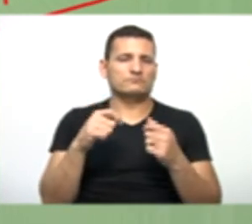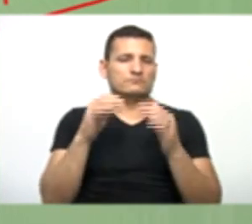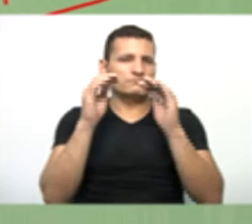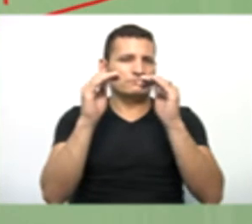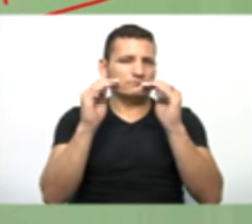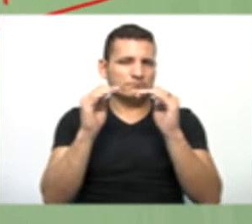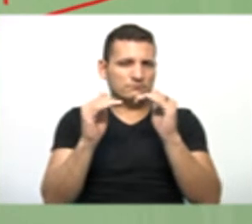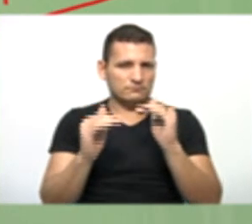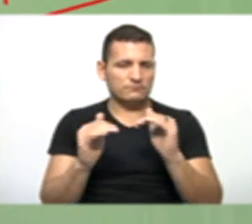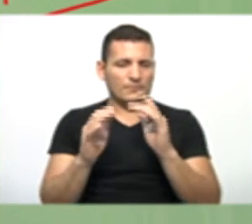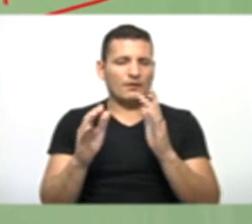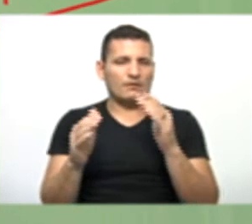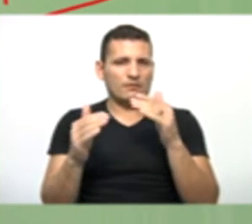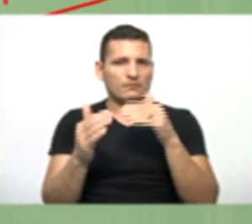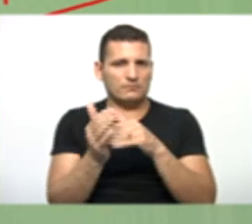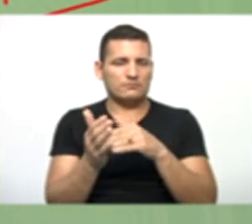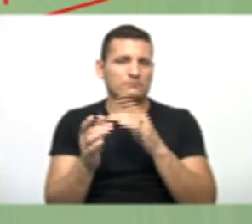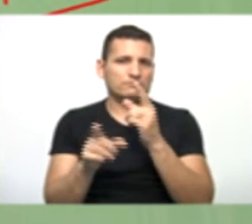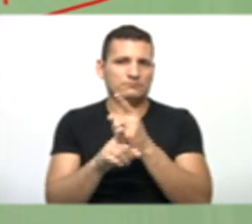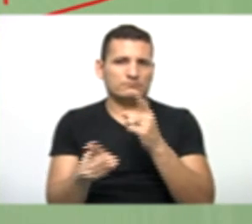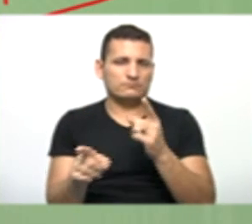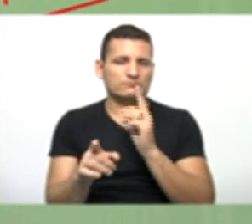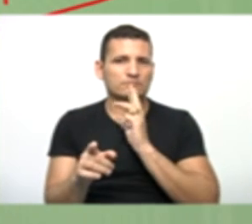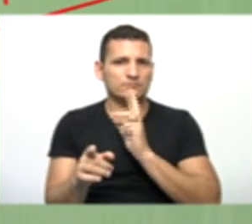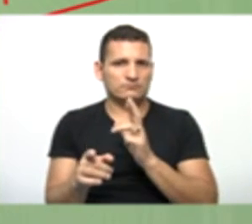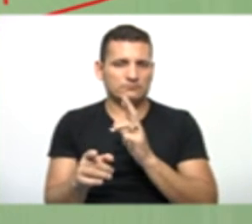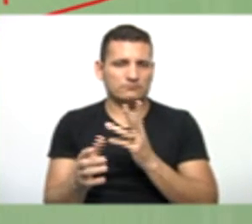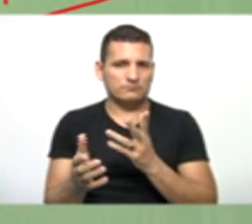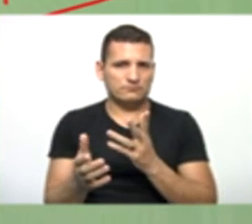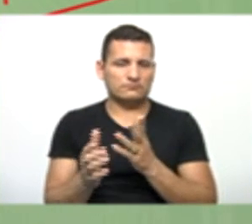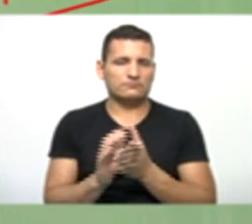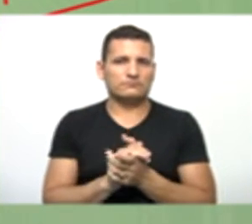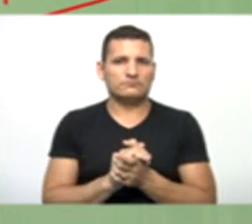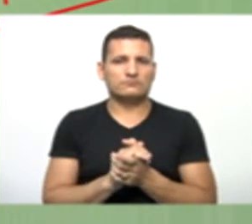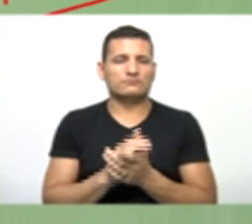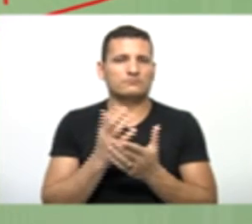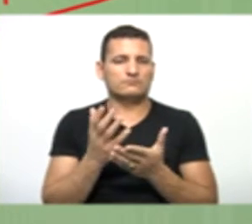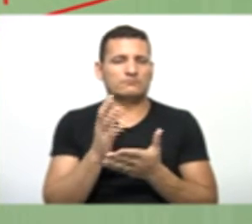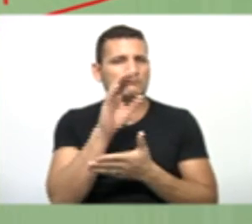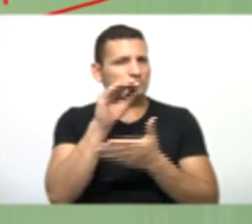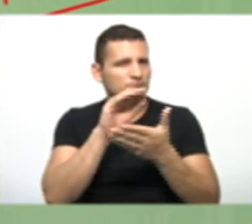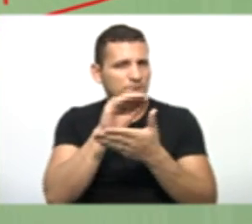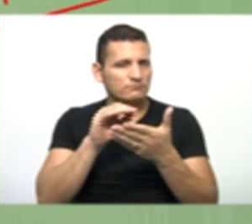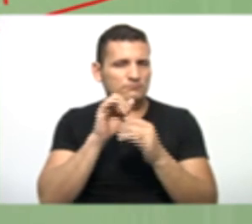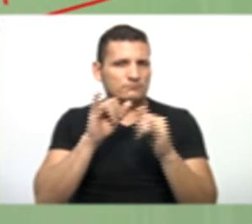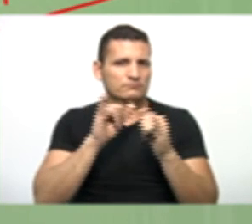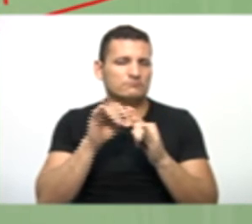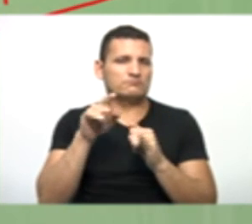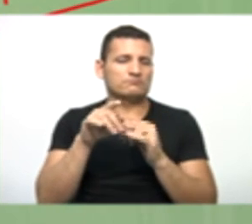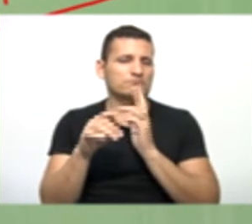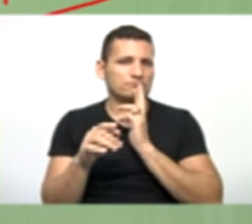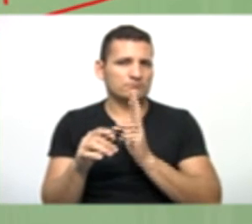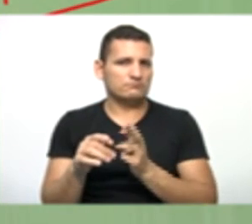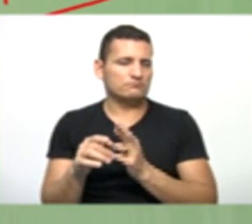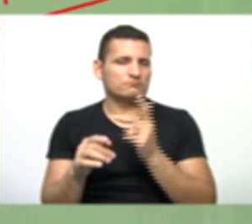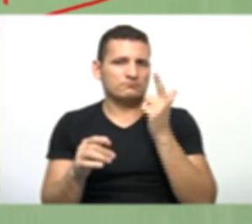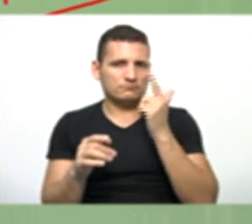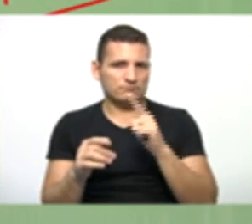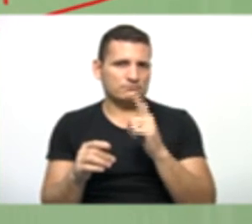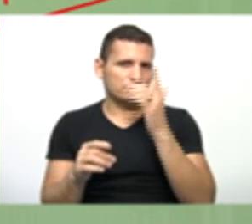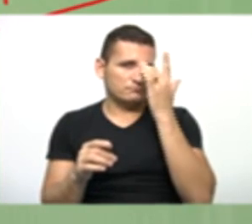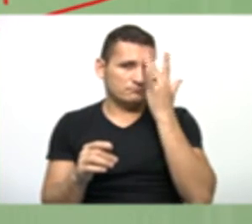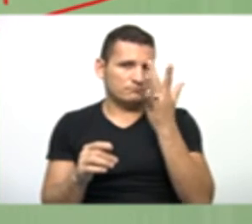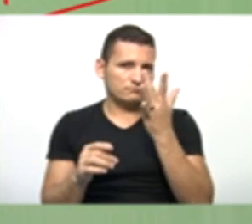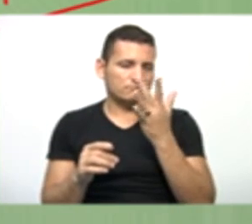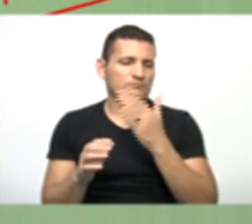nossa resposta, ok? Cálculos, anote as informações e você chega no resultado de uma maneira bem fácil